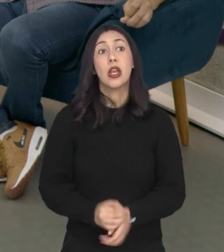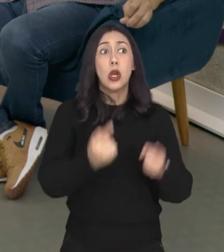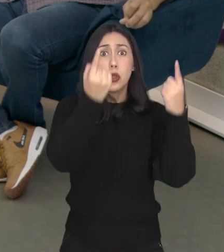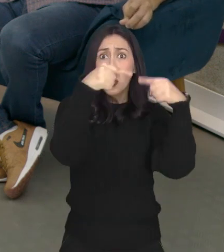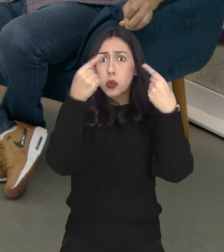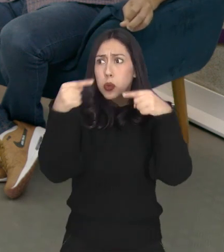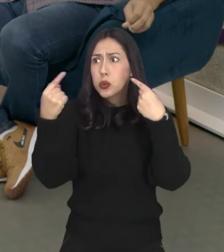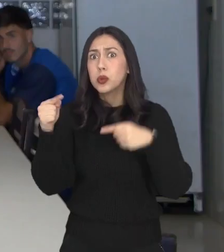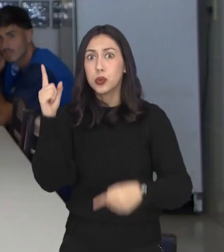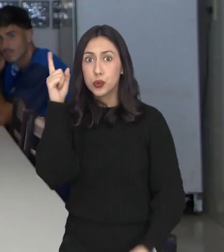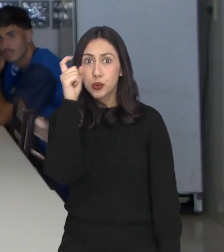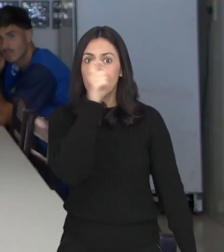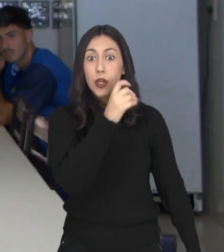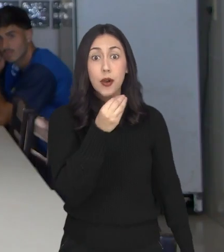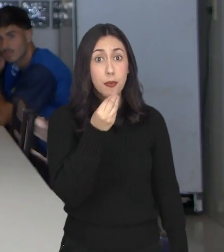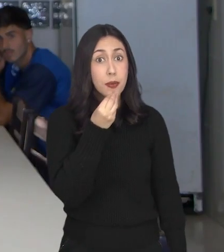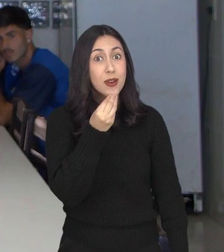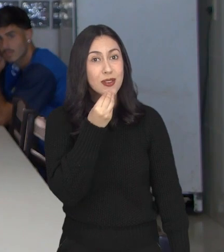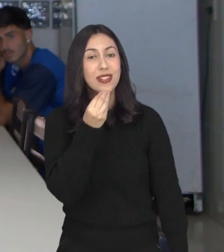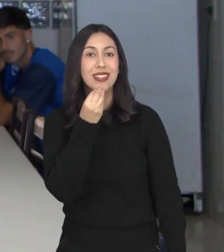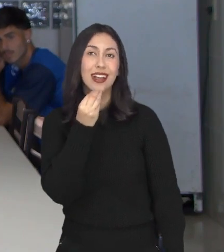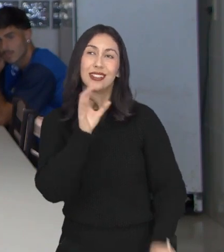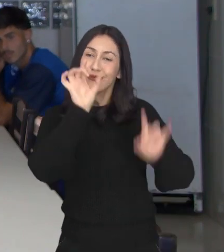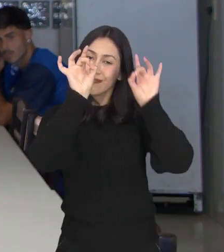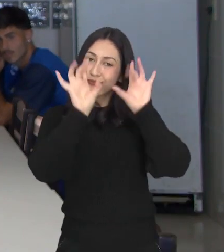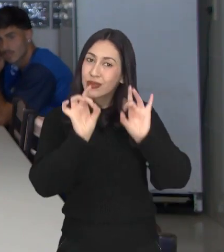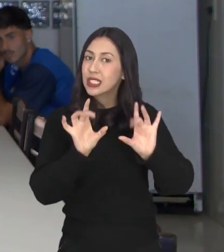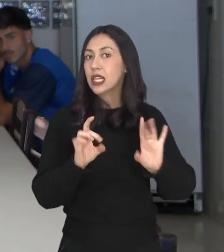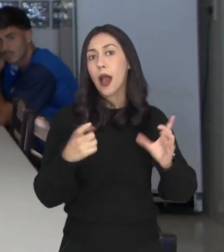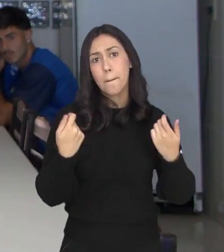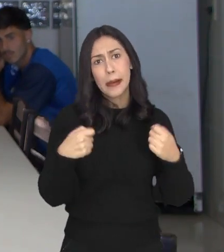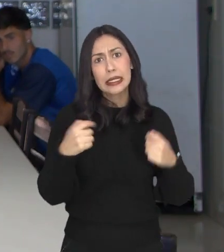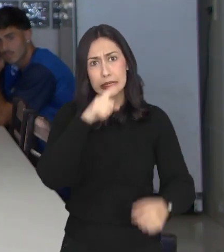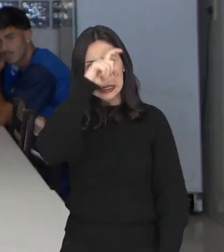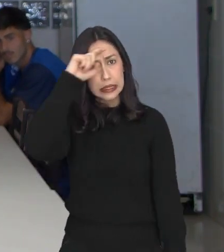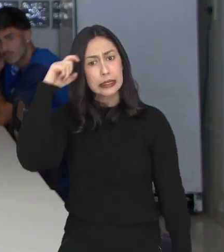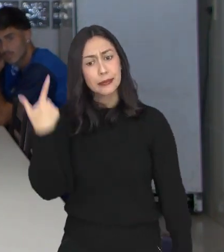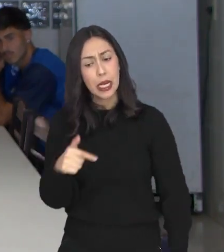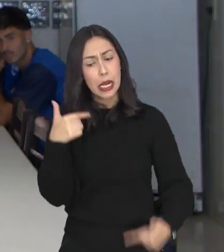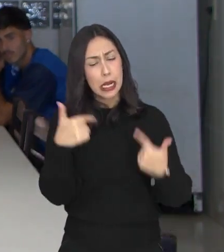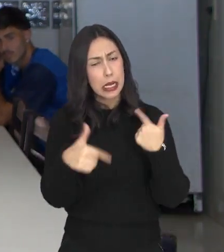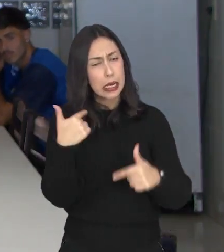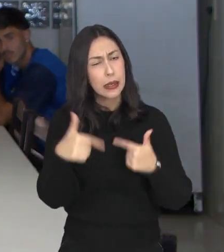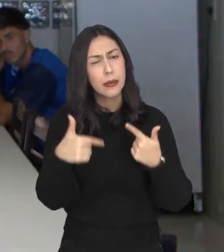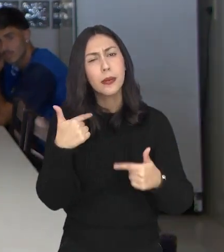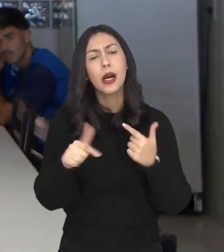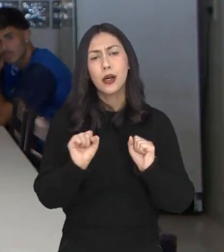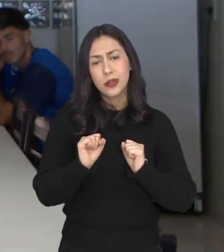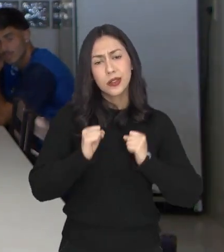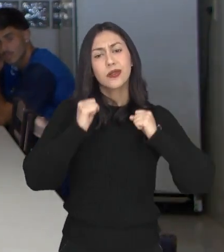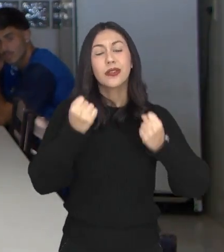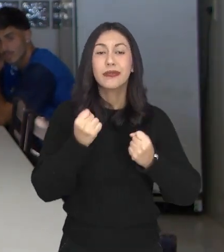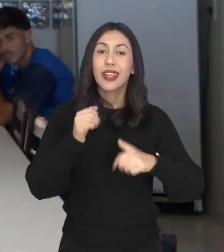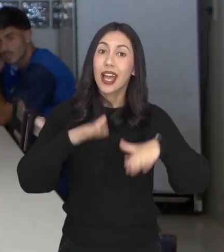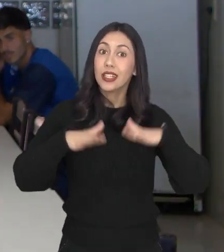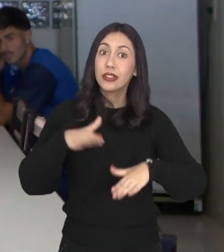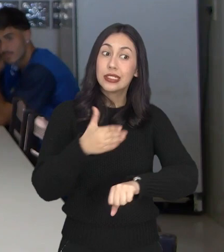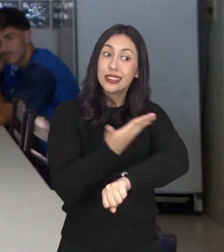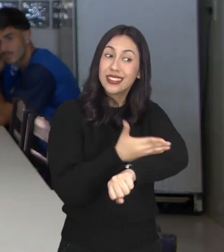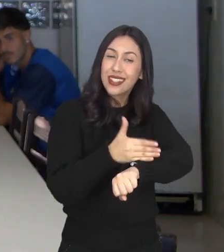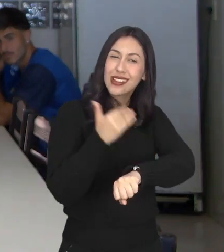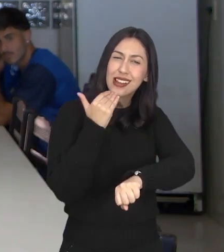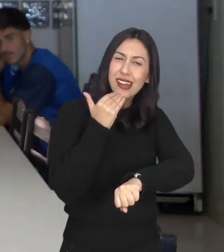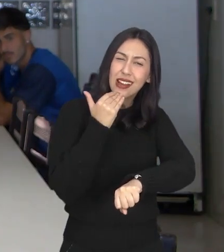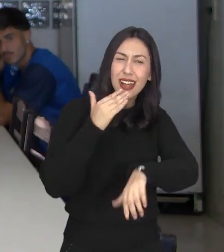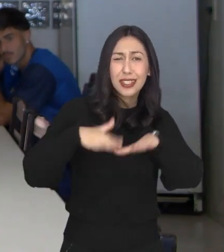É uma concorrência muito grande, né? A oportunidade foi dada para nós, então a gente tem que estar sempre batalhando, lutando todo dia. Às